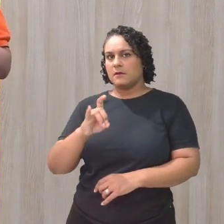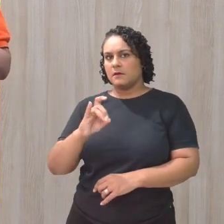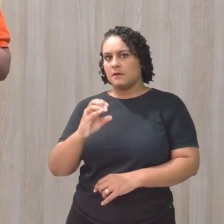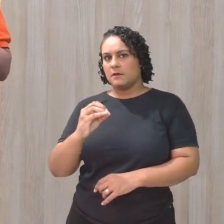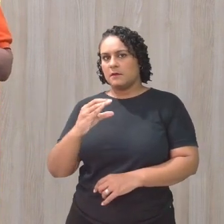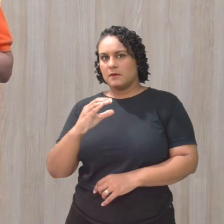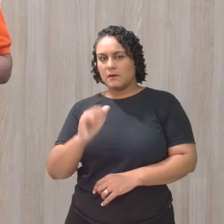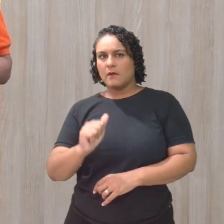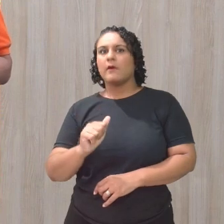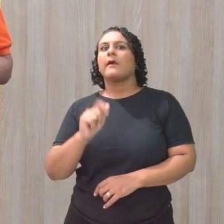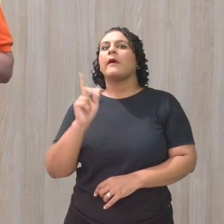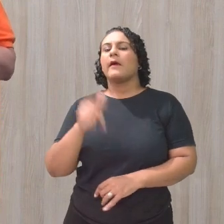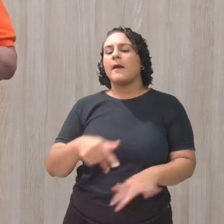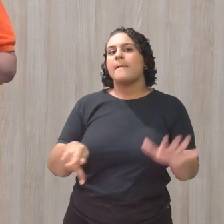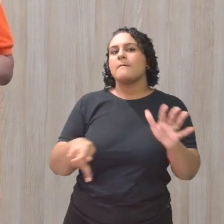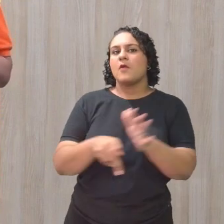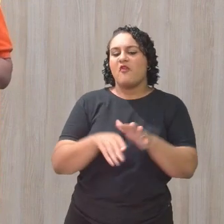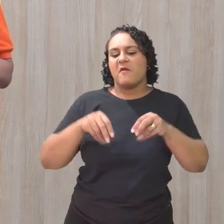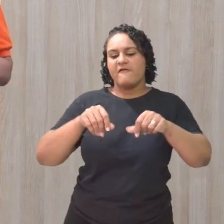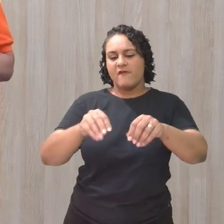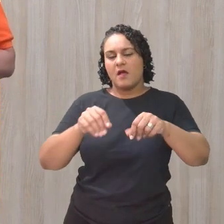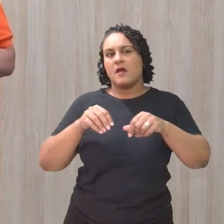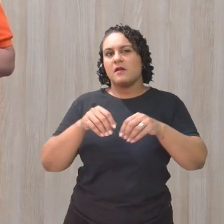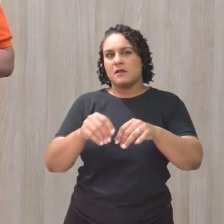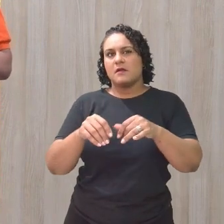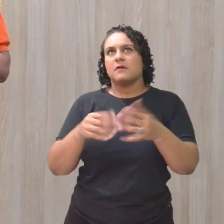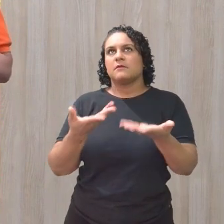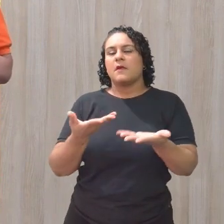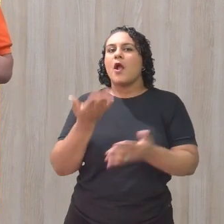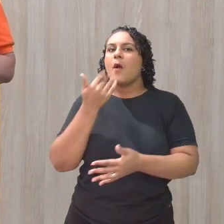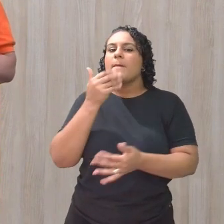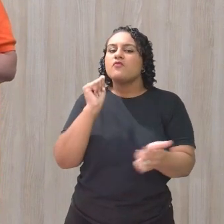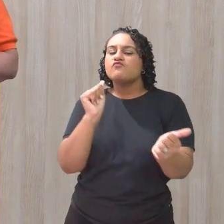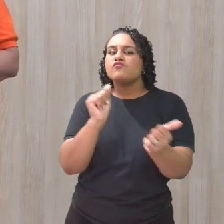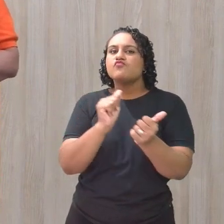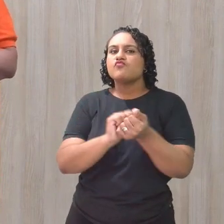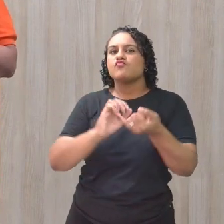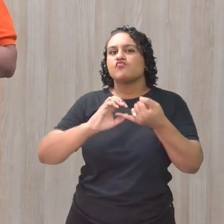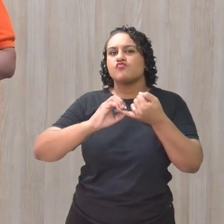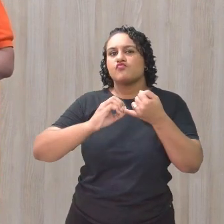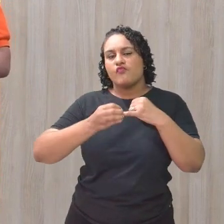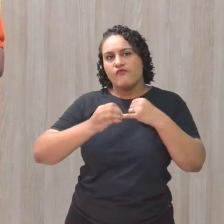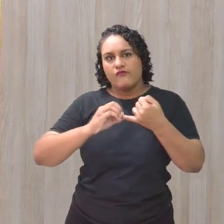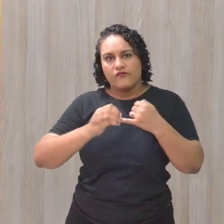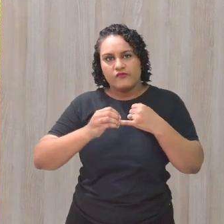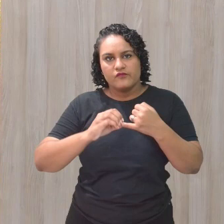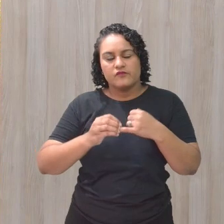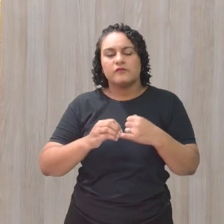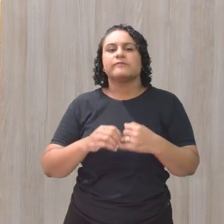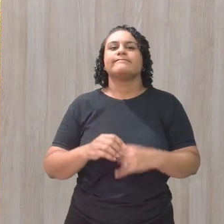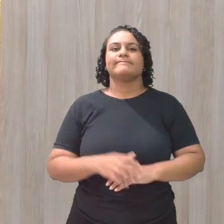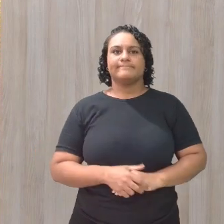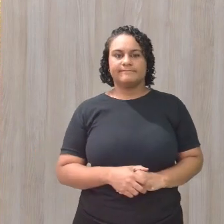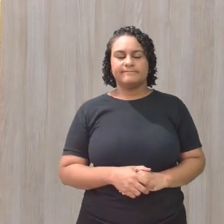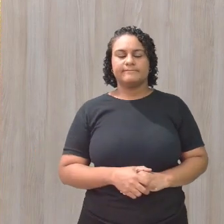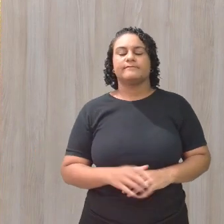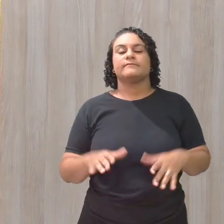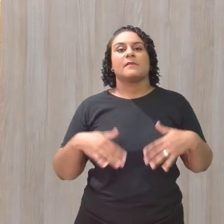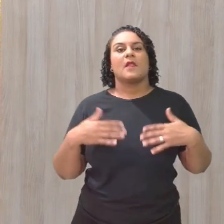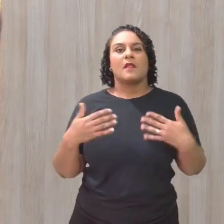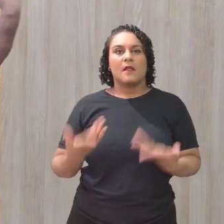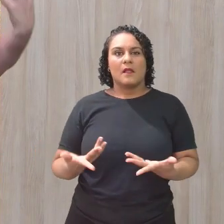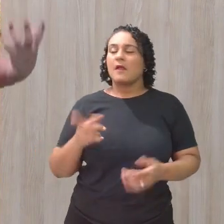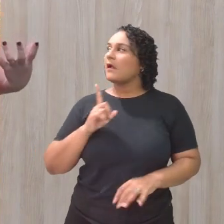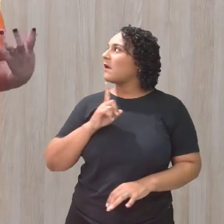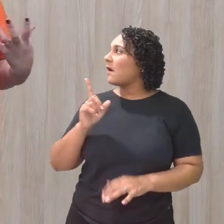a farinha para comer aquele delicioso feijão. A farinha que é feita, ela é feita de mandioca. E aí